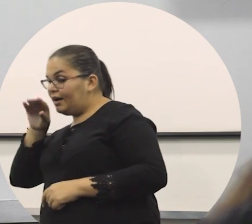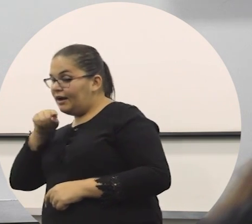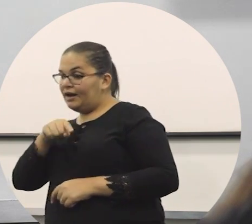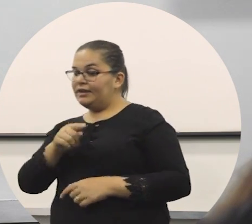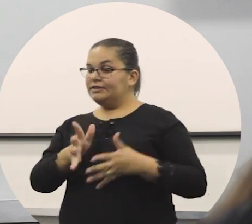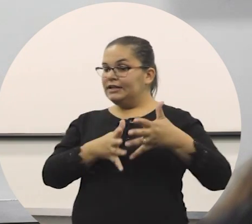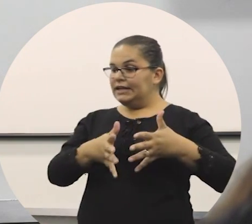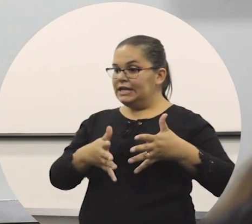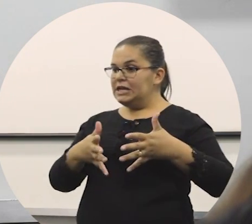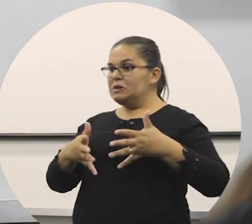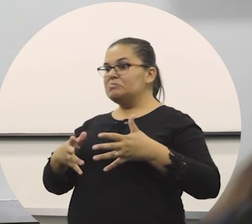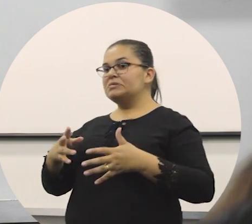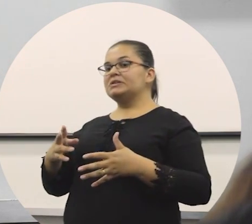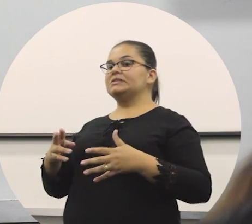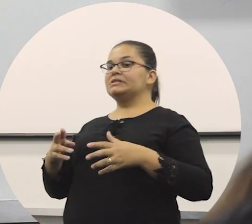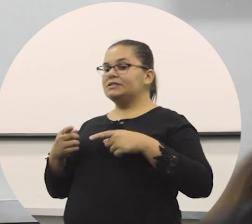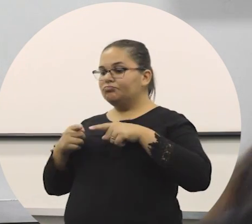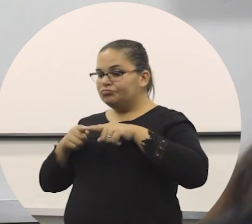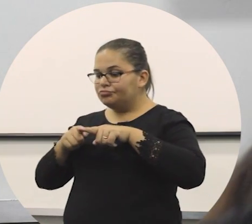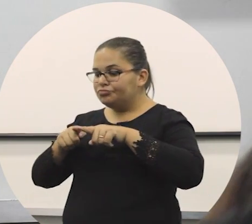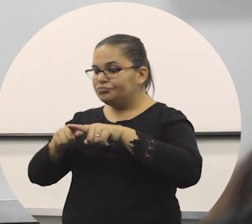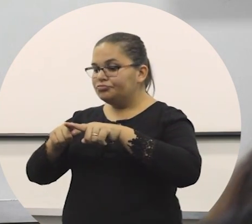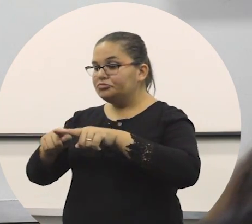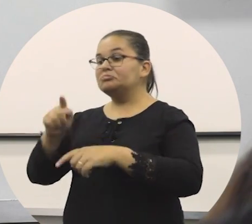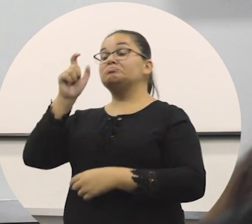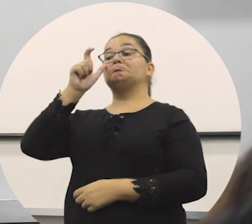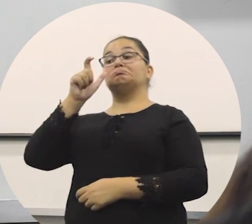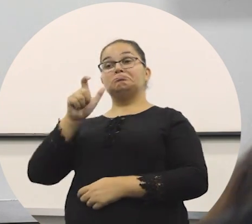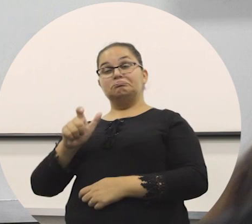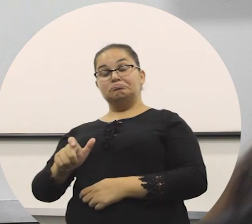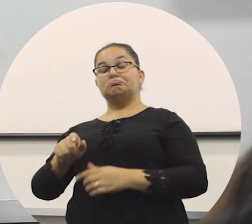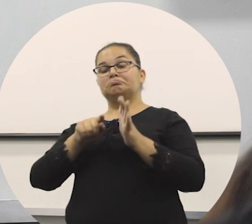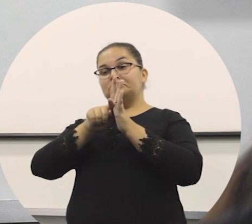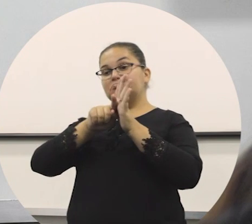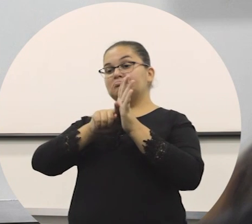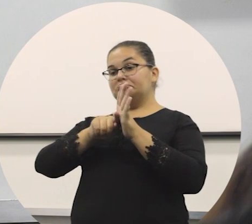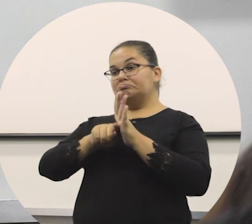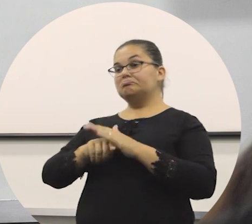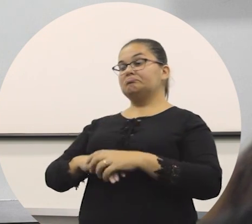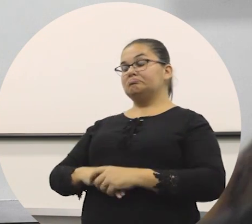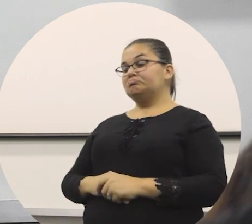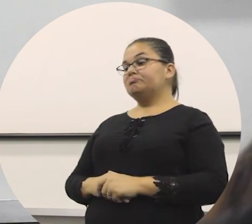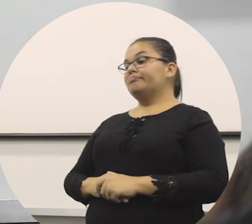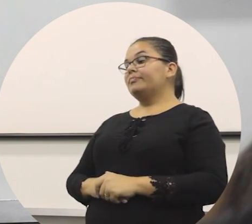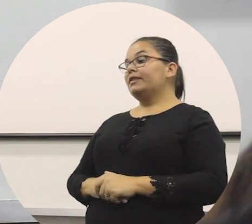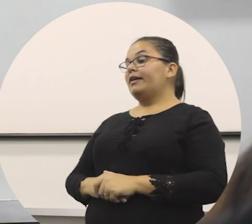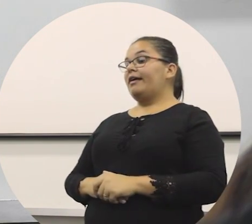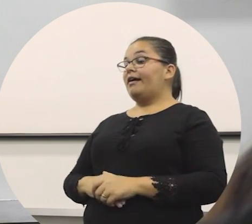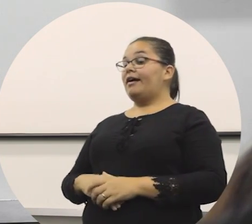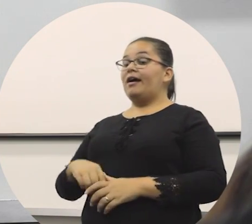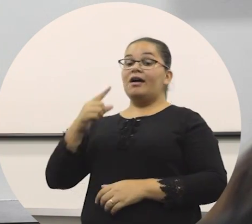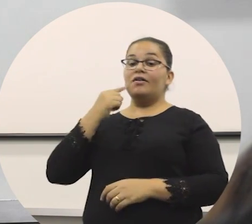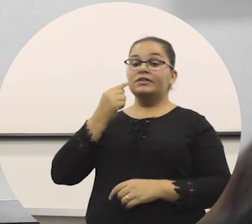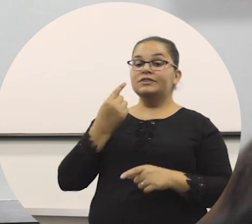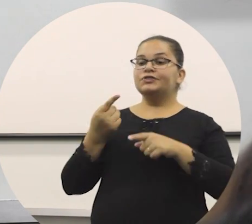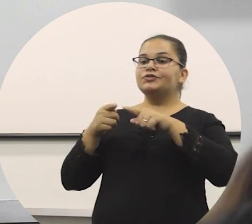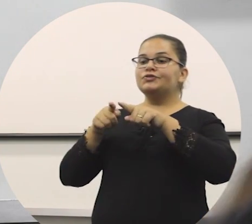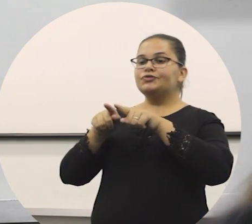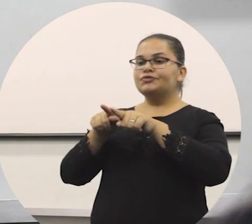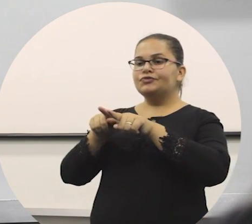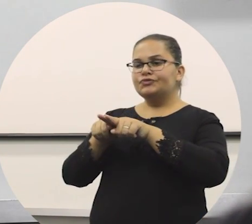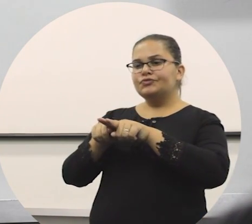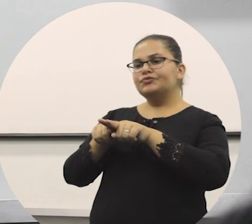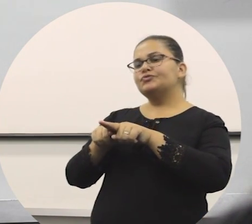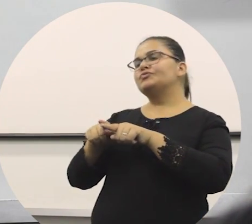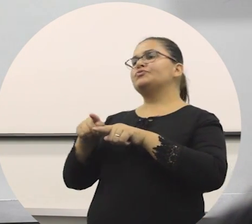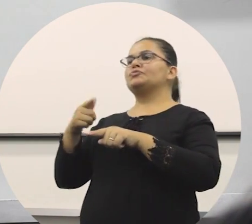casos são fantásticos. São bem interessantes, assim. Né? O que dá uma... É um trabalho que ela faz junto com a Daniel Martin,